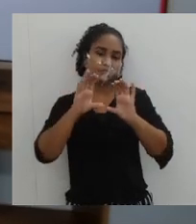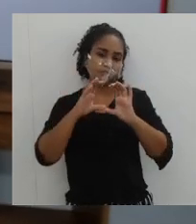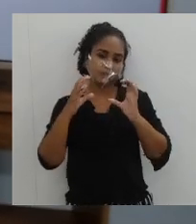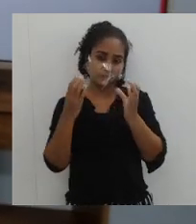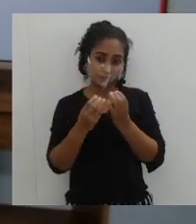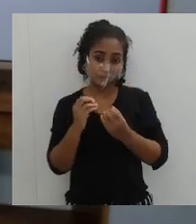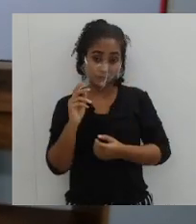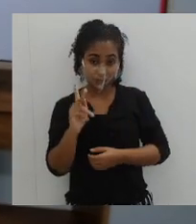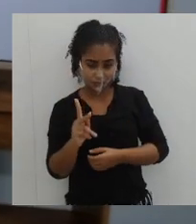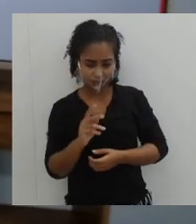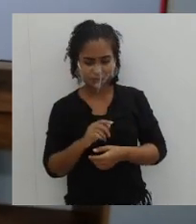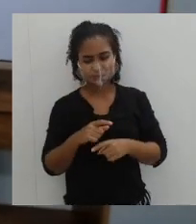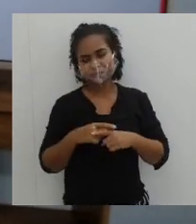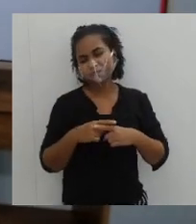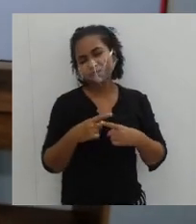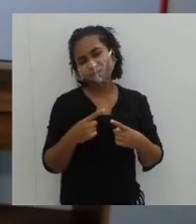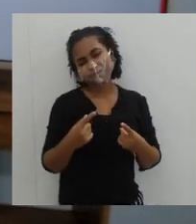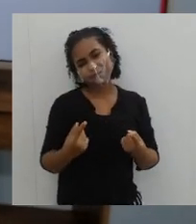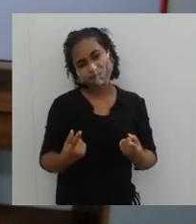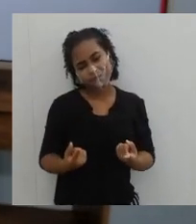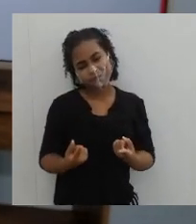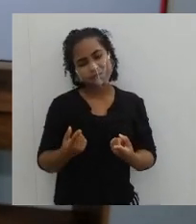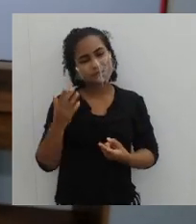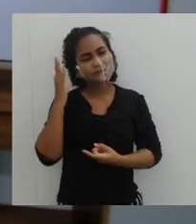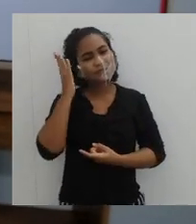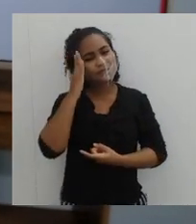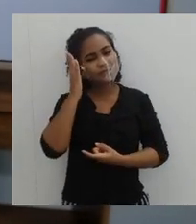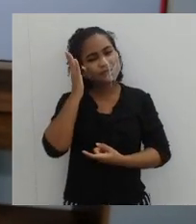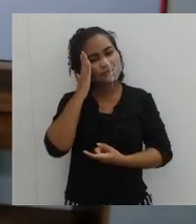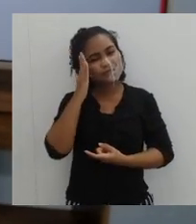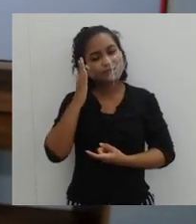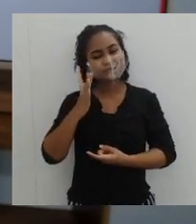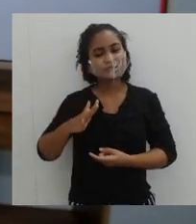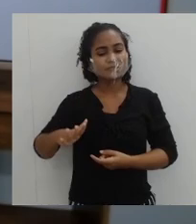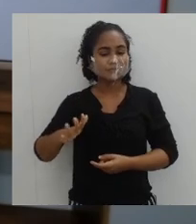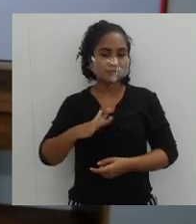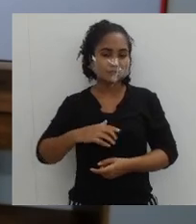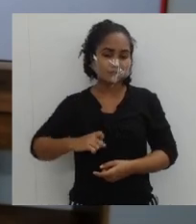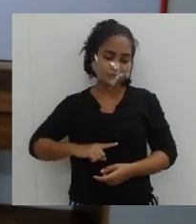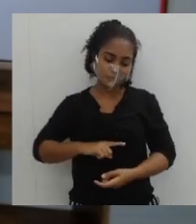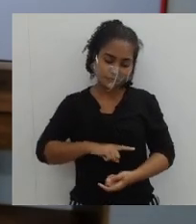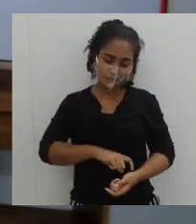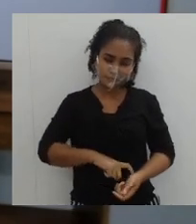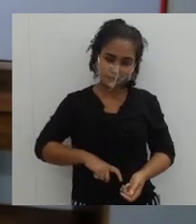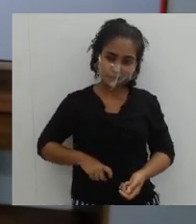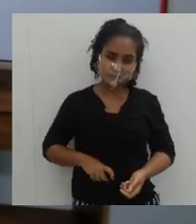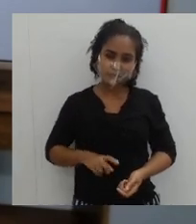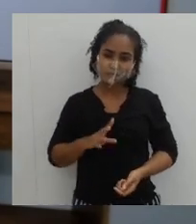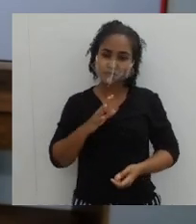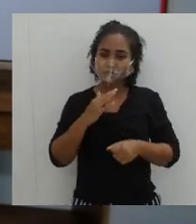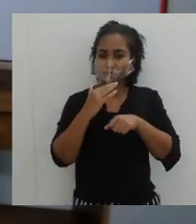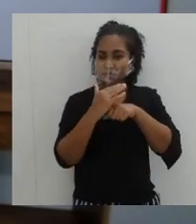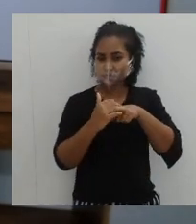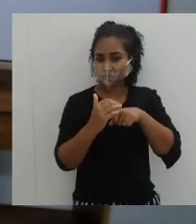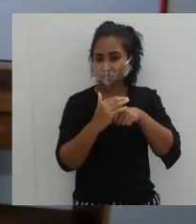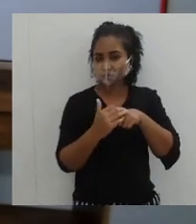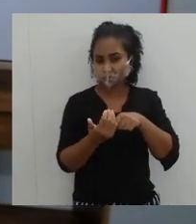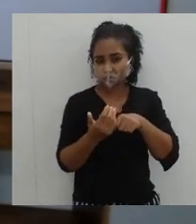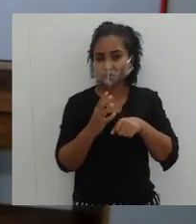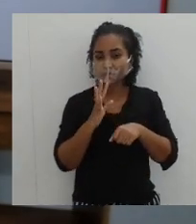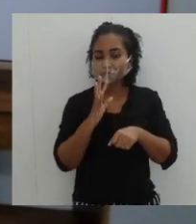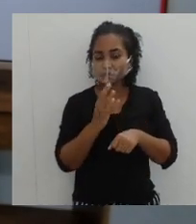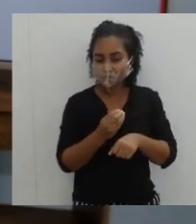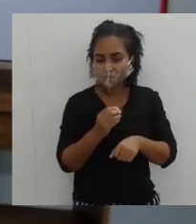comunidade, ok? Mas para a gente falar de parasitose, a gente precisa conhecer os parasitas. Então, quem são